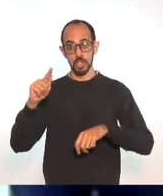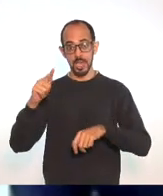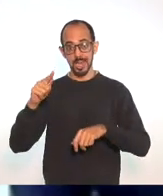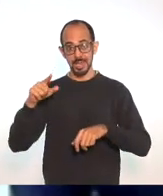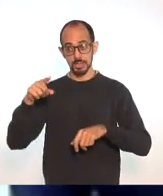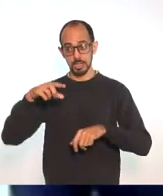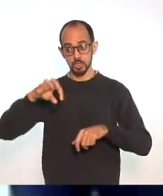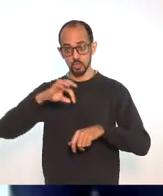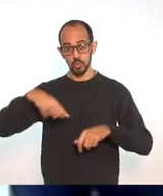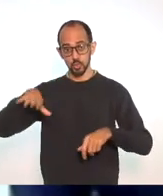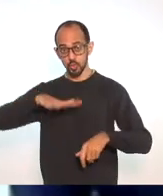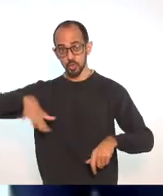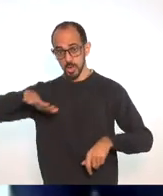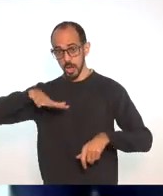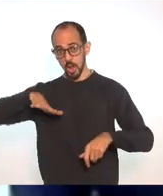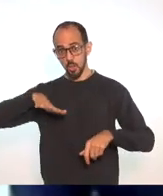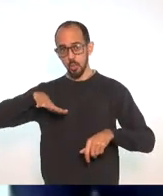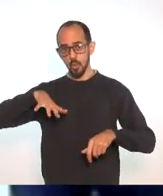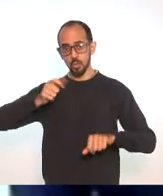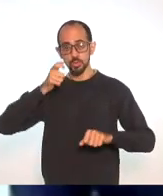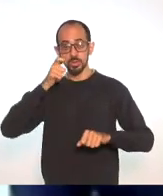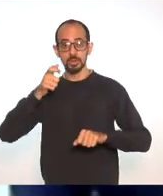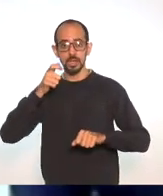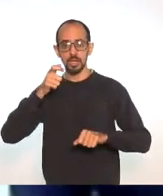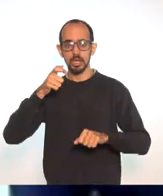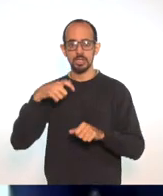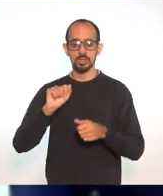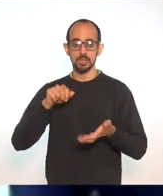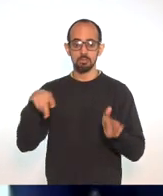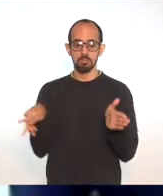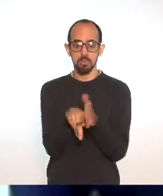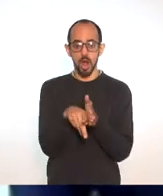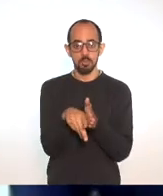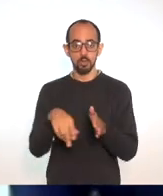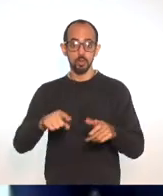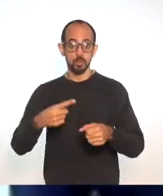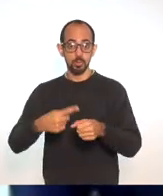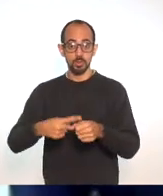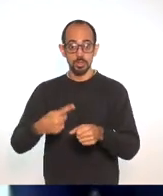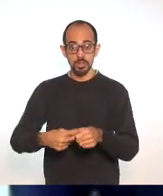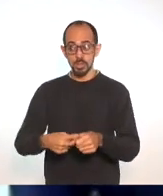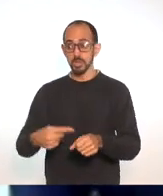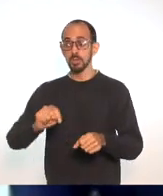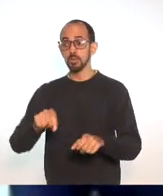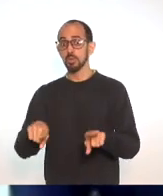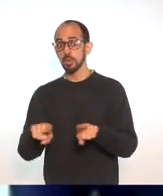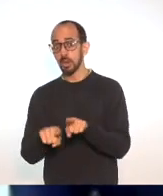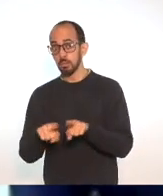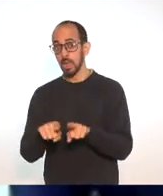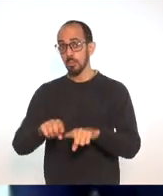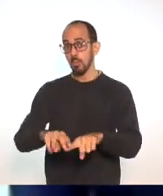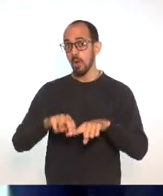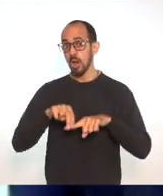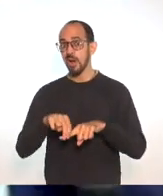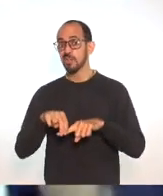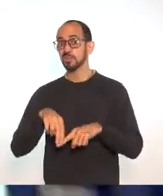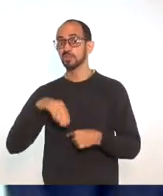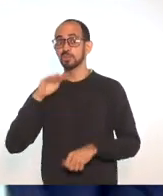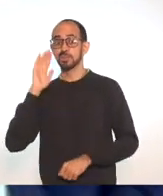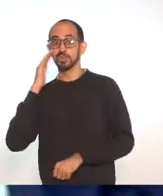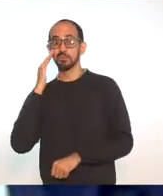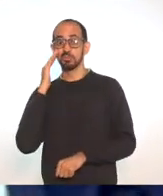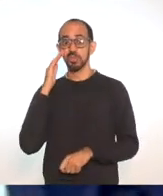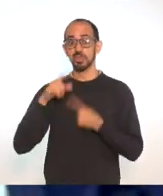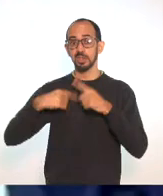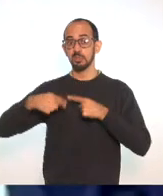aquilo que é é de interesse local do município e que por conta da sua lógica ele